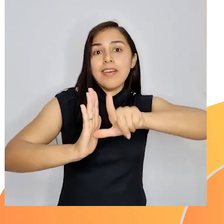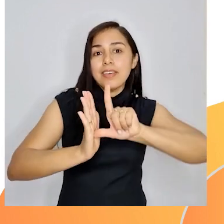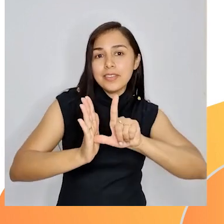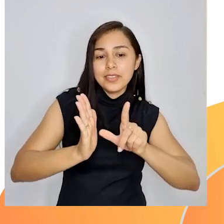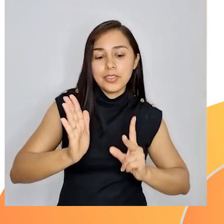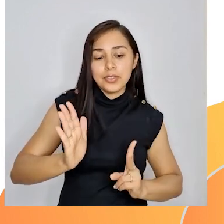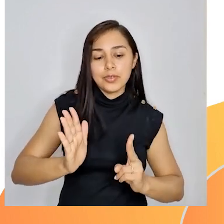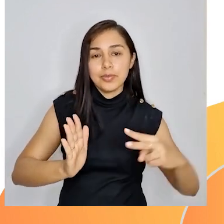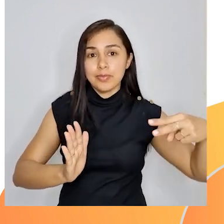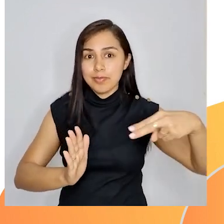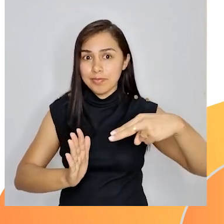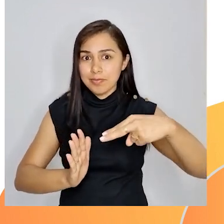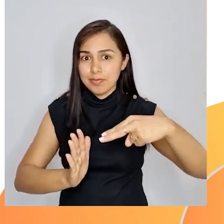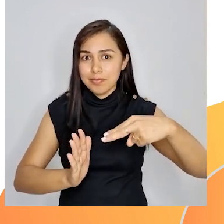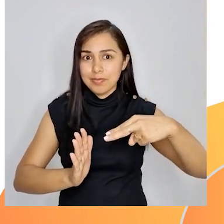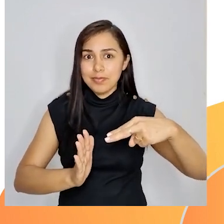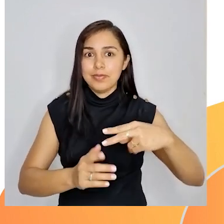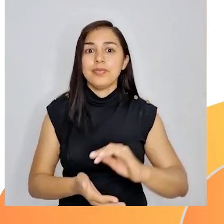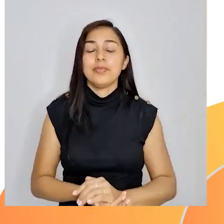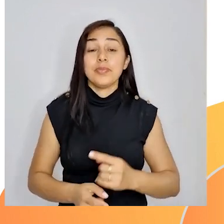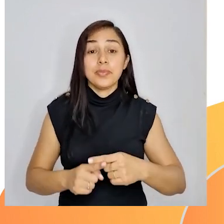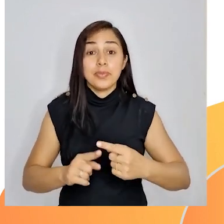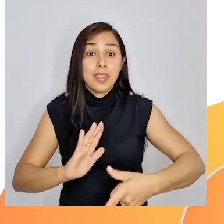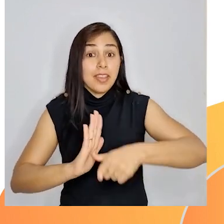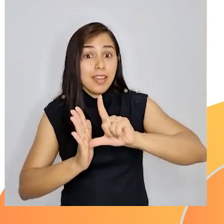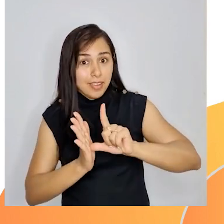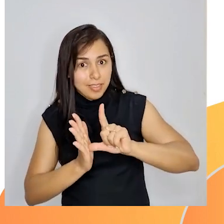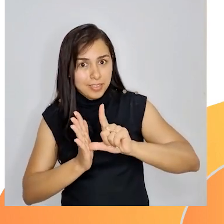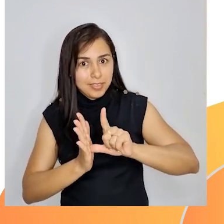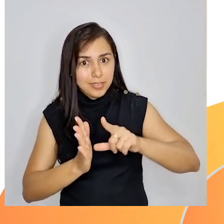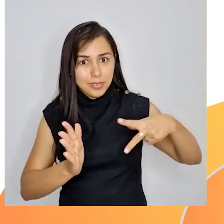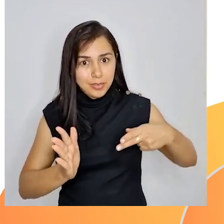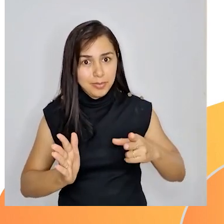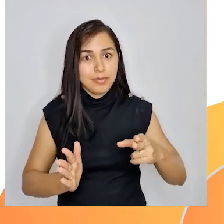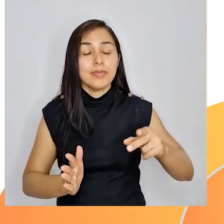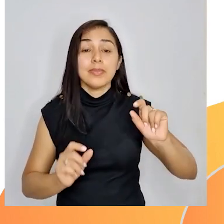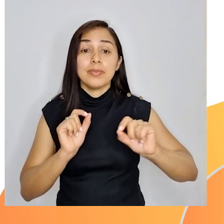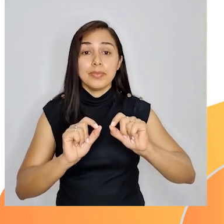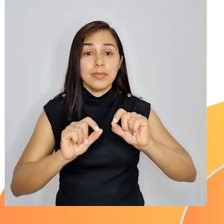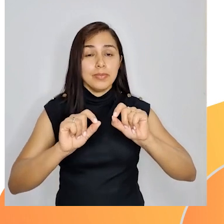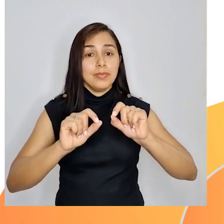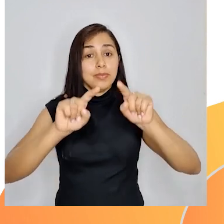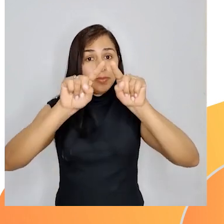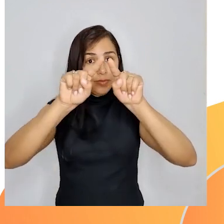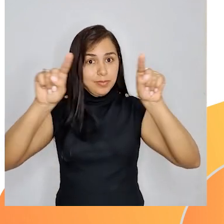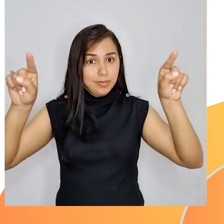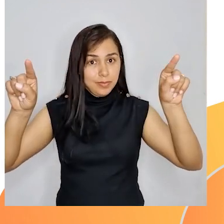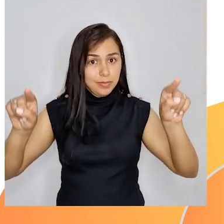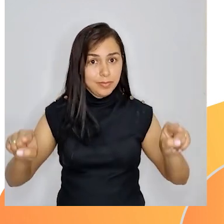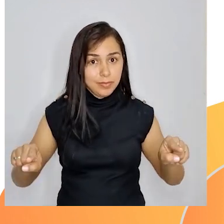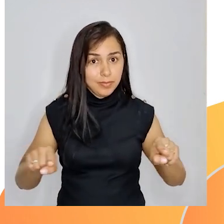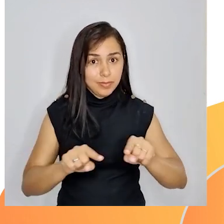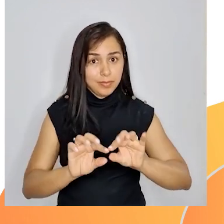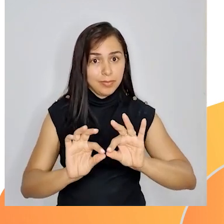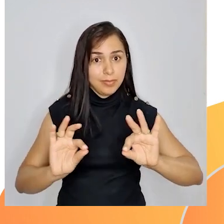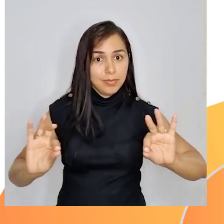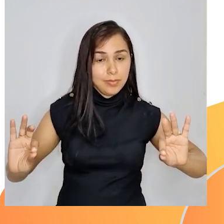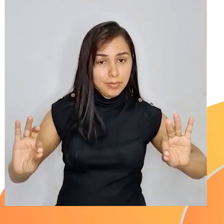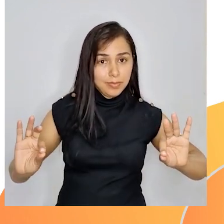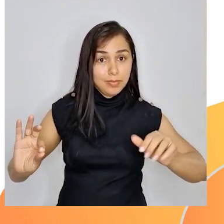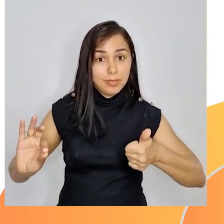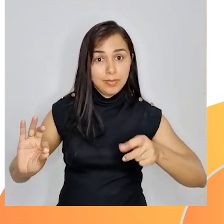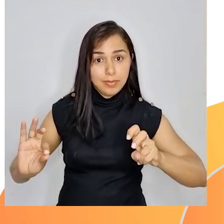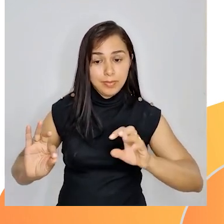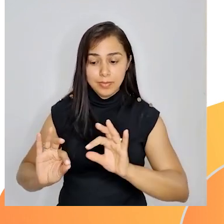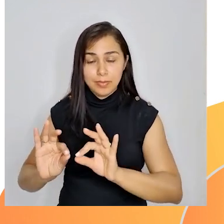esse ser cortado ele é um retângulo também de 14 por 15 se eu quero descobrir a área dele basta eu